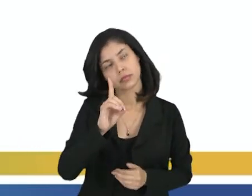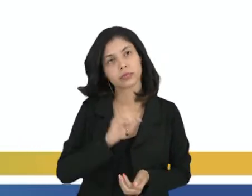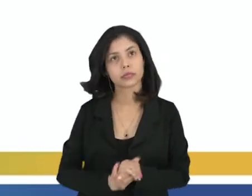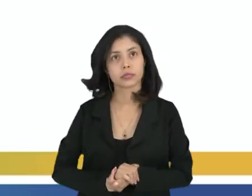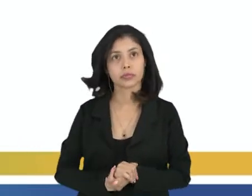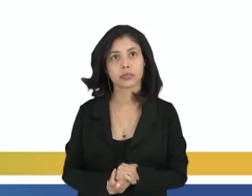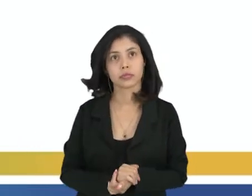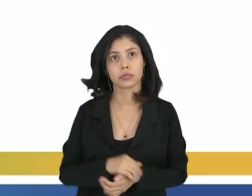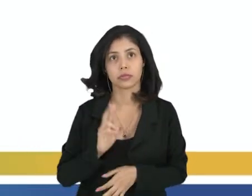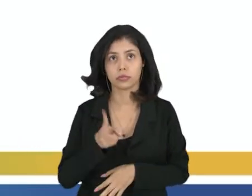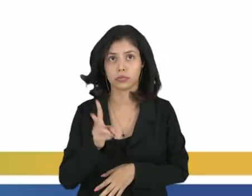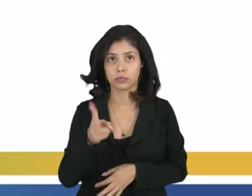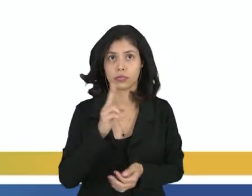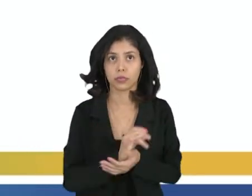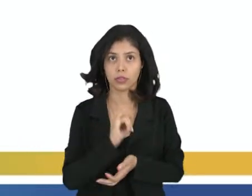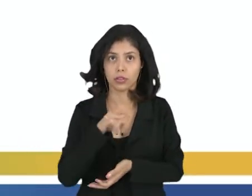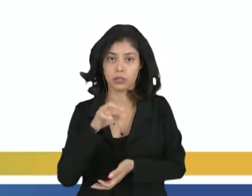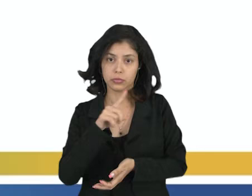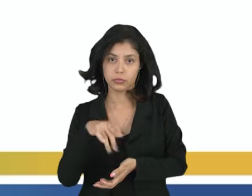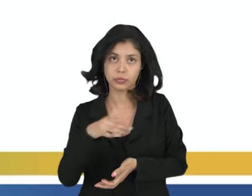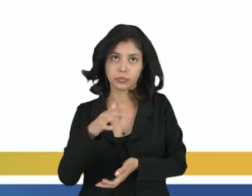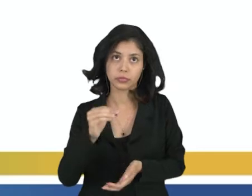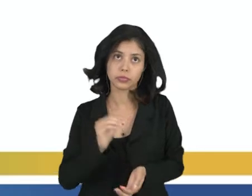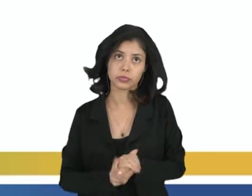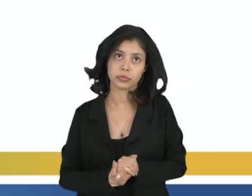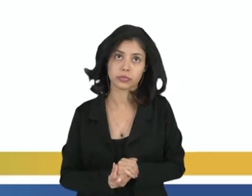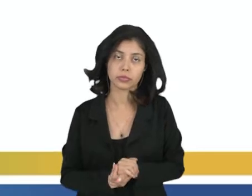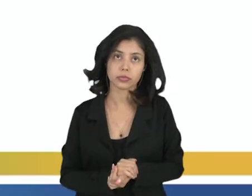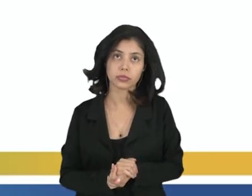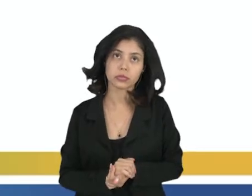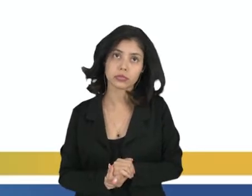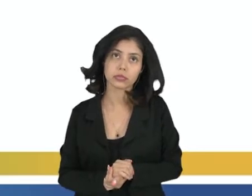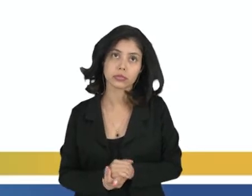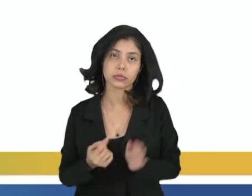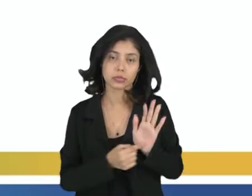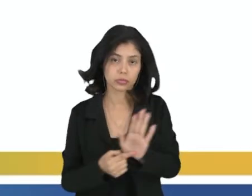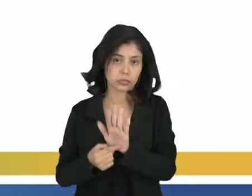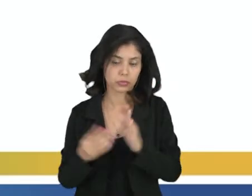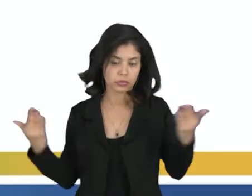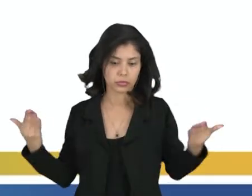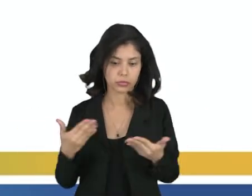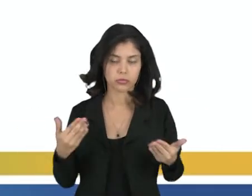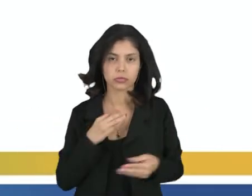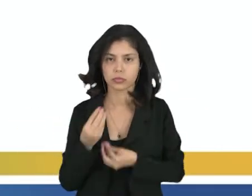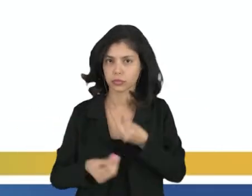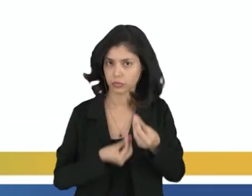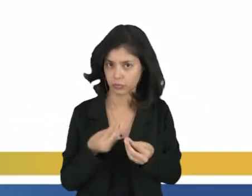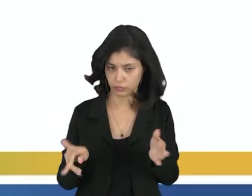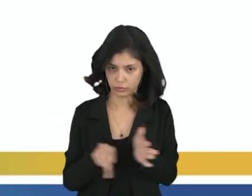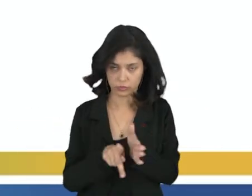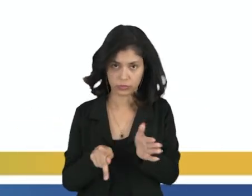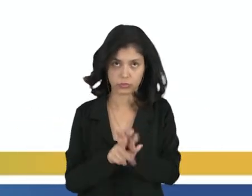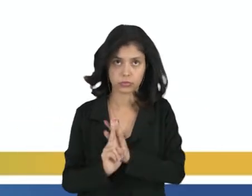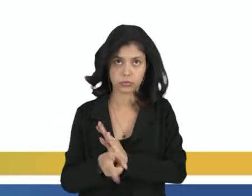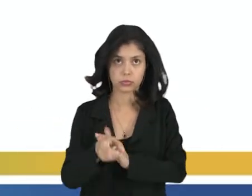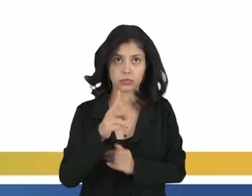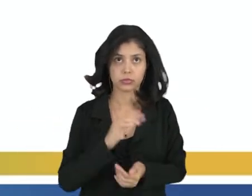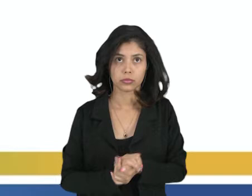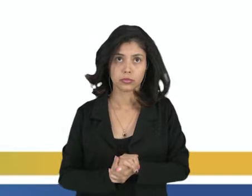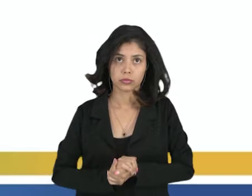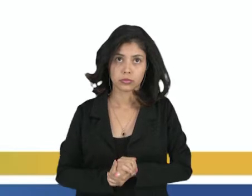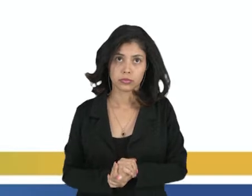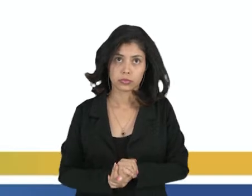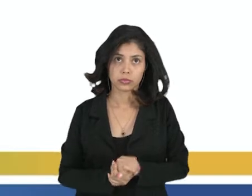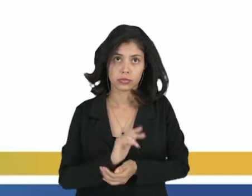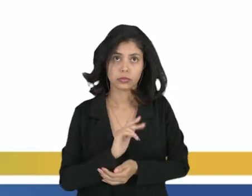temos o Kd, constante de ionização, e a gente vai representar agora como que a gente determina a constante. Então, nós temos